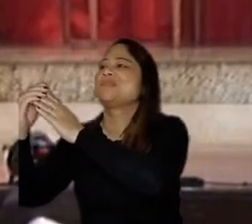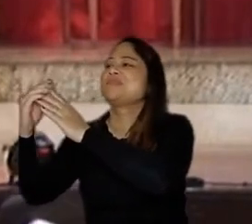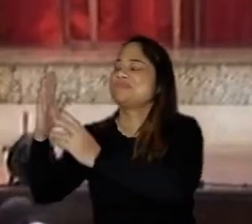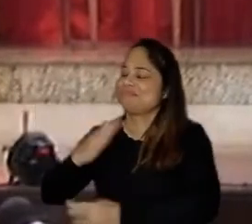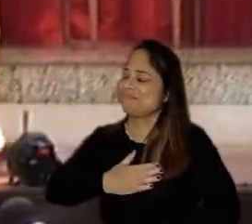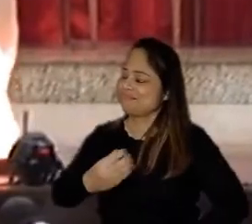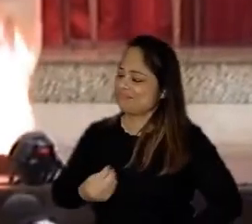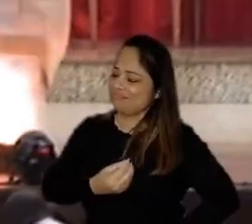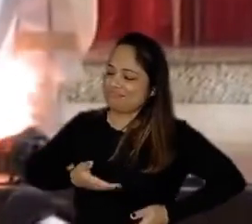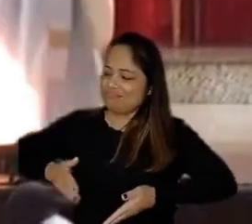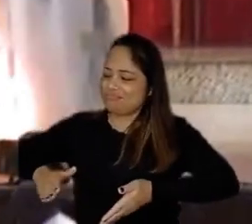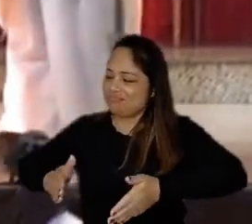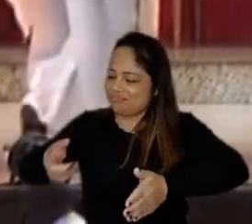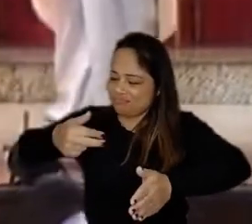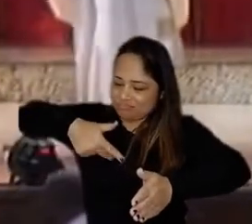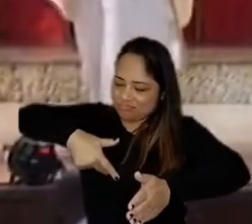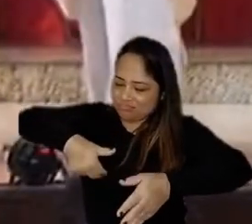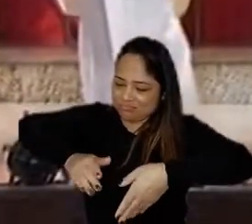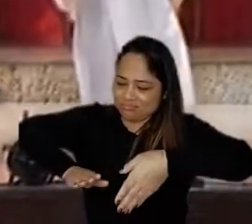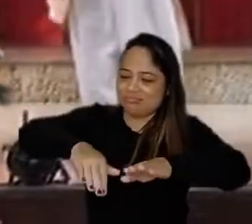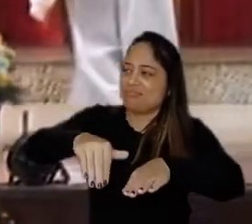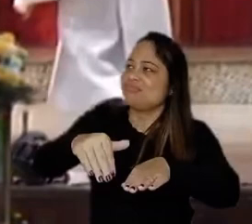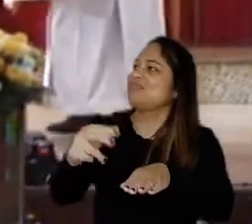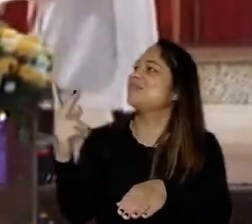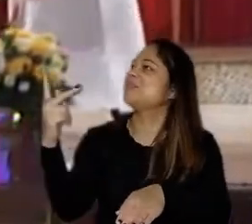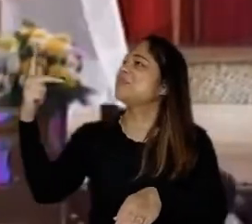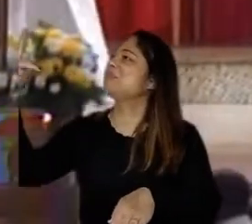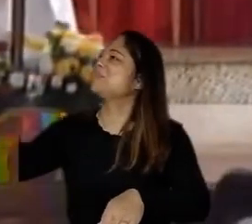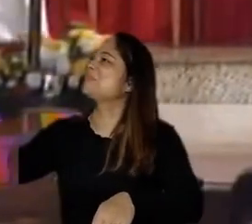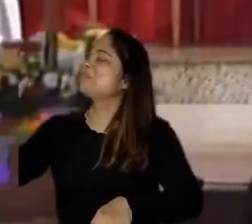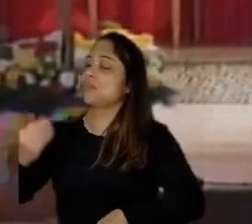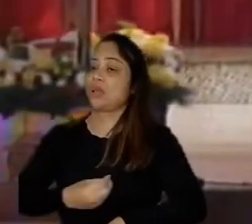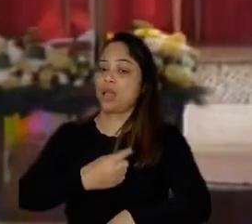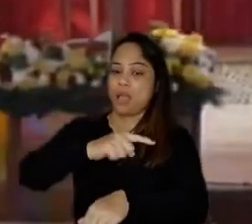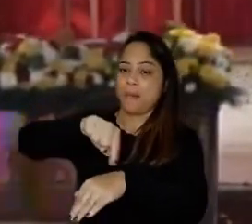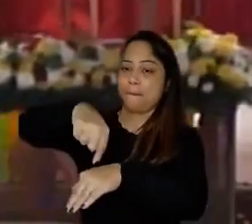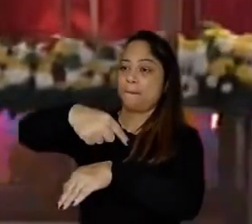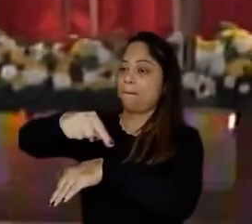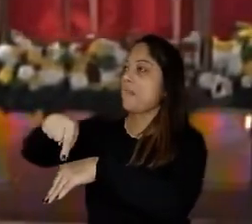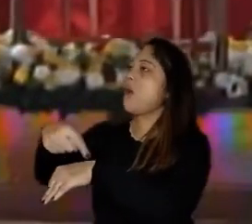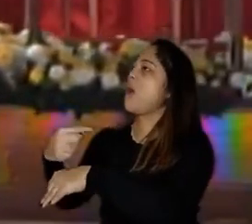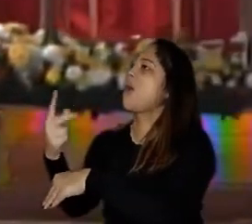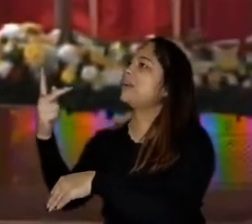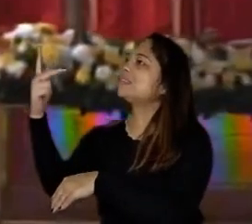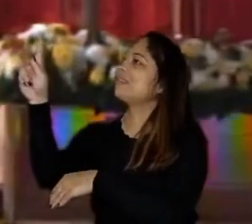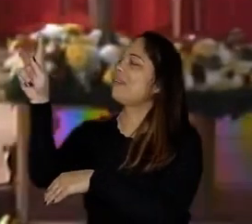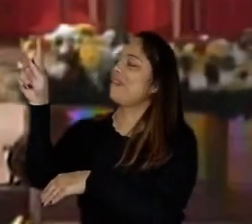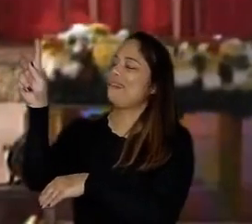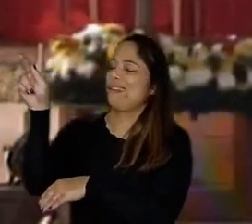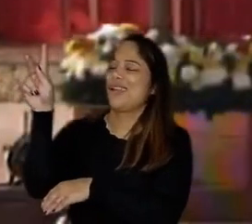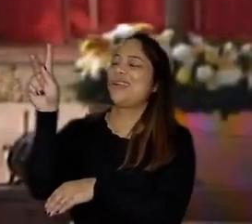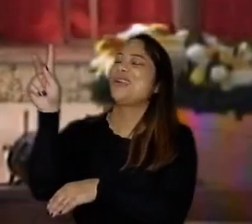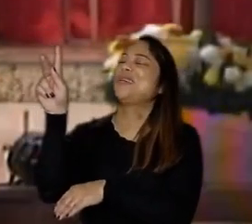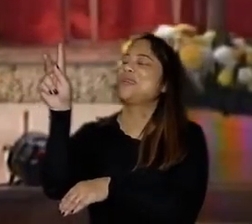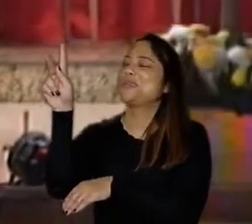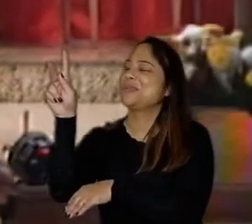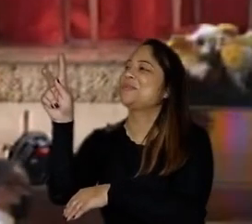Os meus passos são teus. O meu próximo minuto é